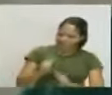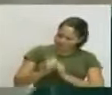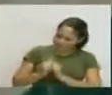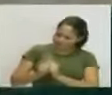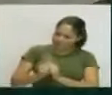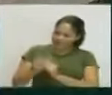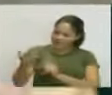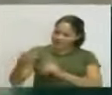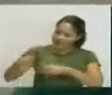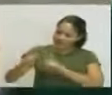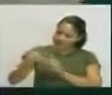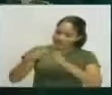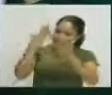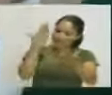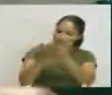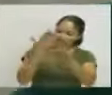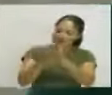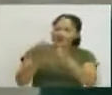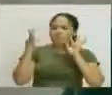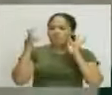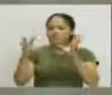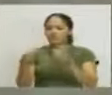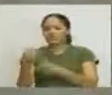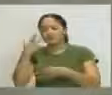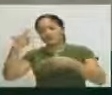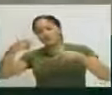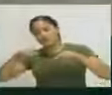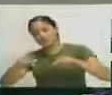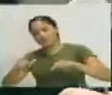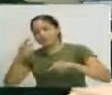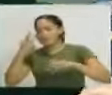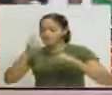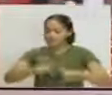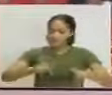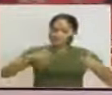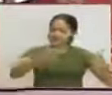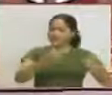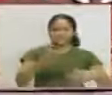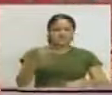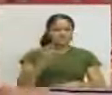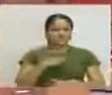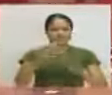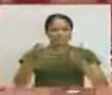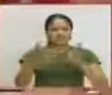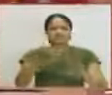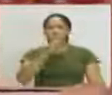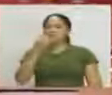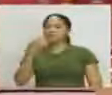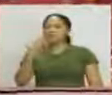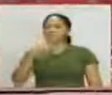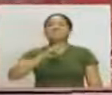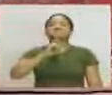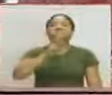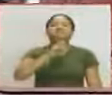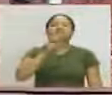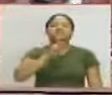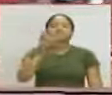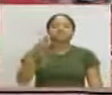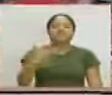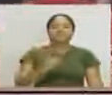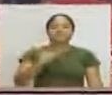dar condições para que você trabalhe, para que você lute. Nós não queremos caridade de ninguém, nós só queremos o nosso direito de